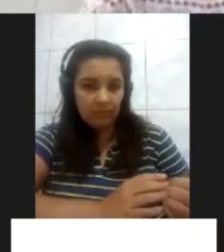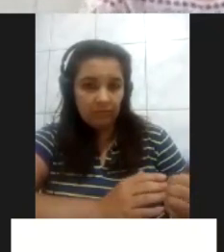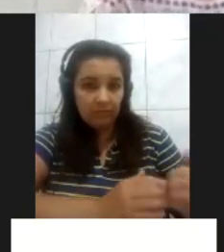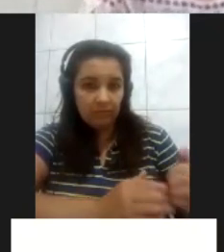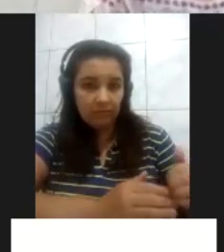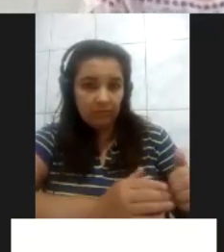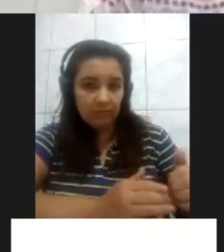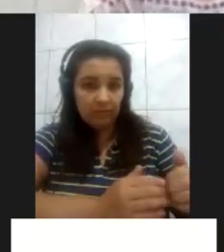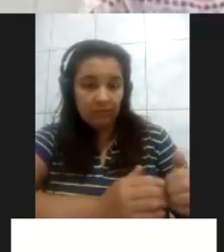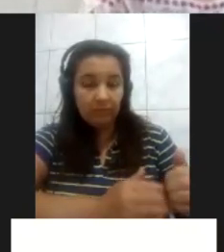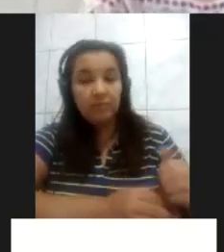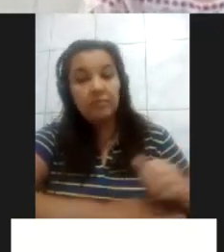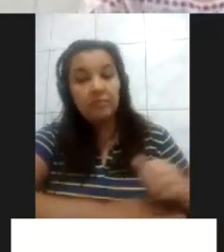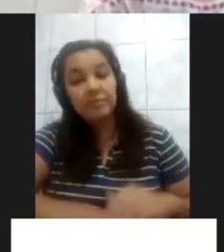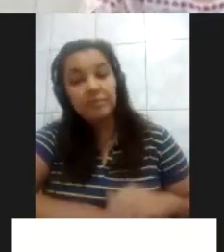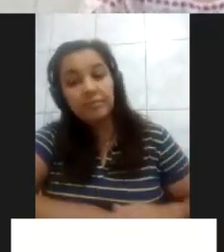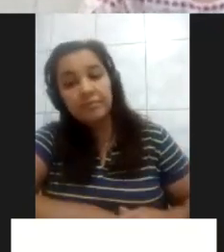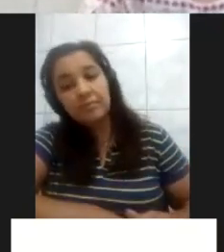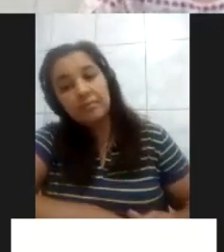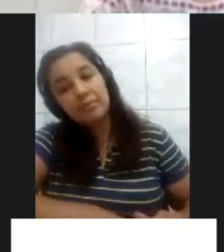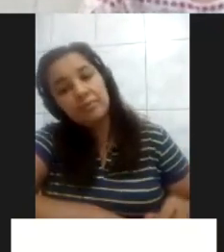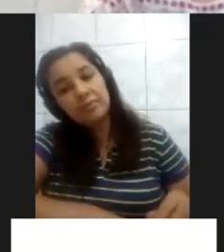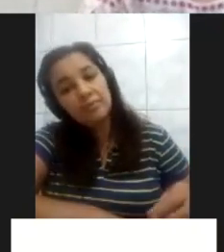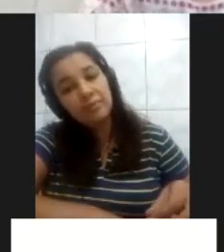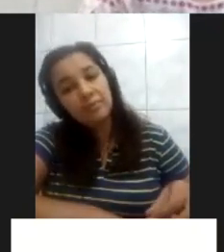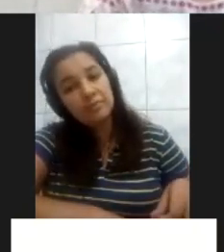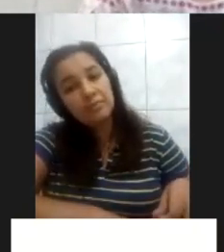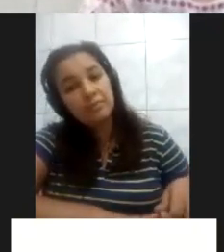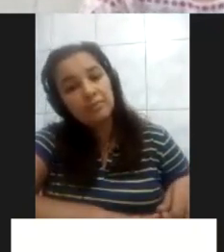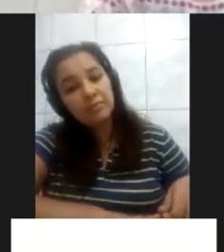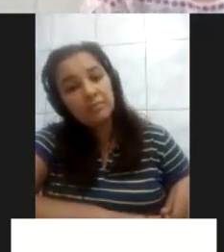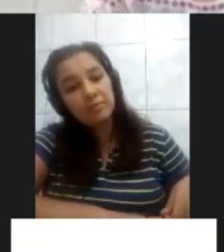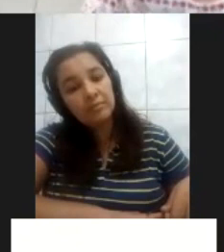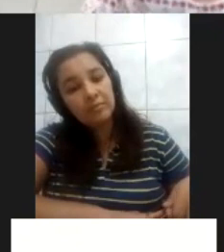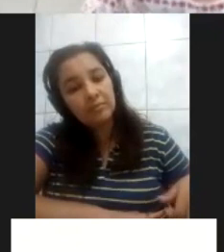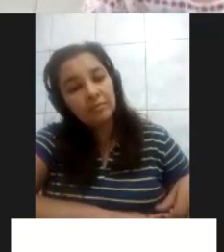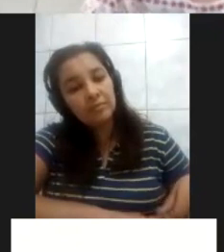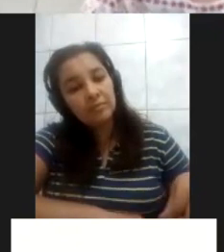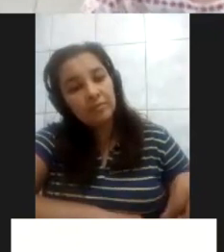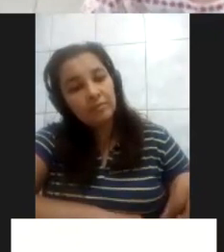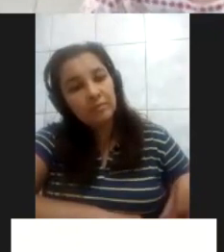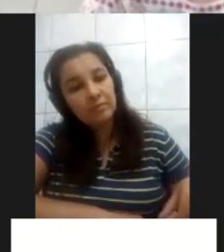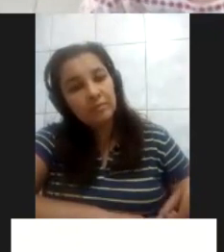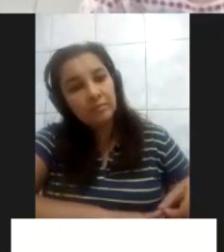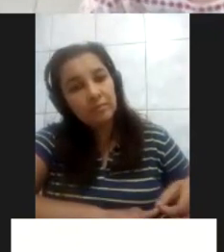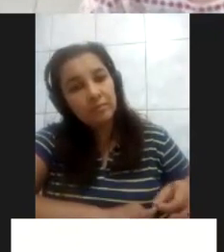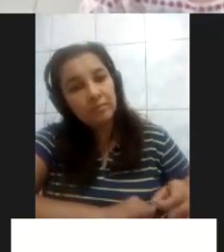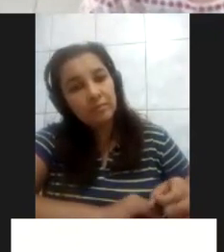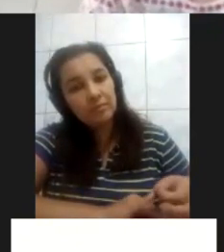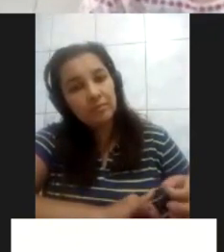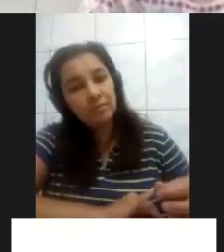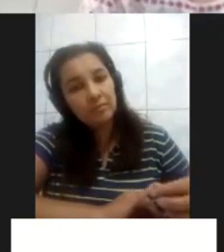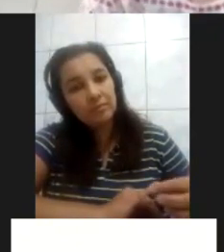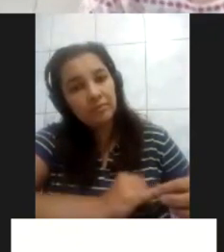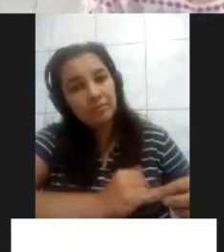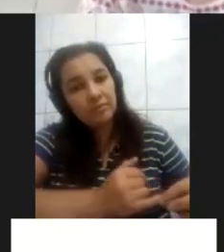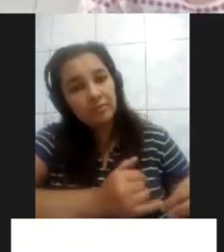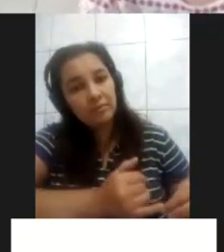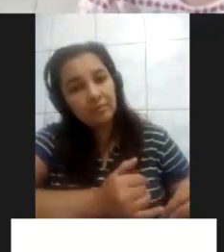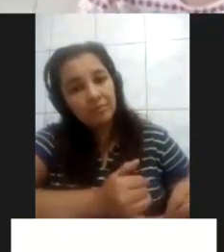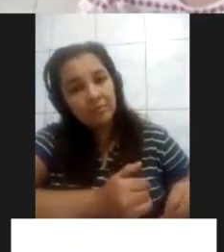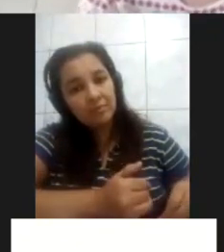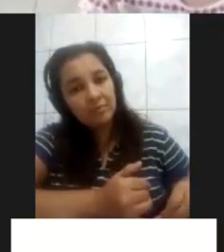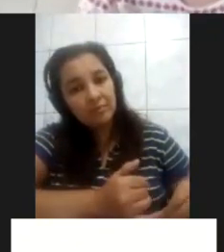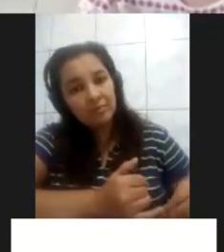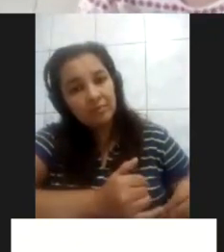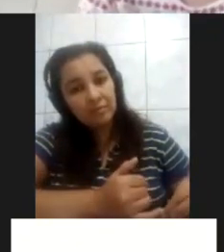Na próxima aula ainda tem muita coisa importante, que é coisa que a gente tem que falar de qualquer jeito. A Lurdinha demorou, mas conseguiu. Que bom. Conseguiu,